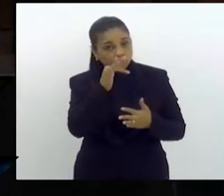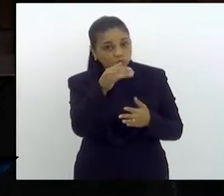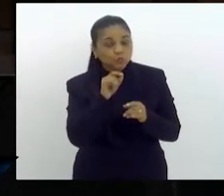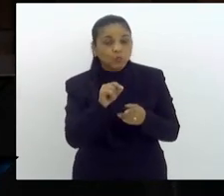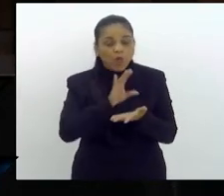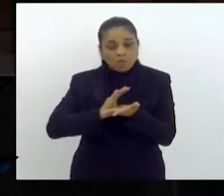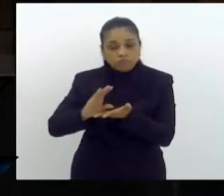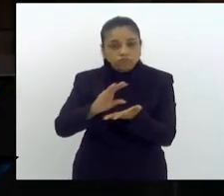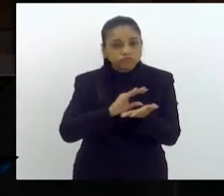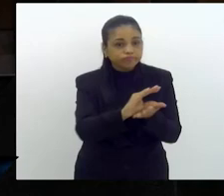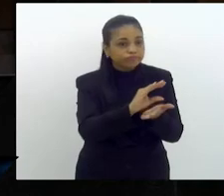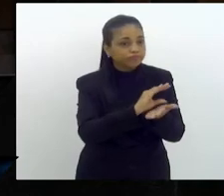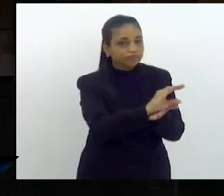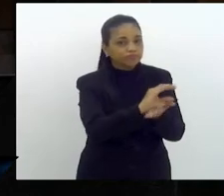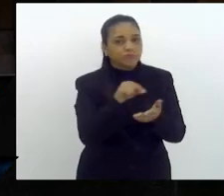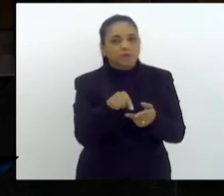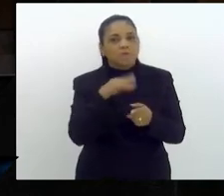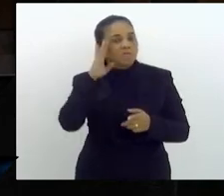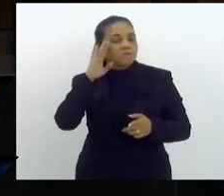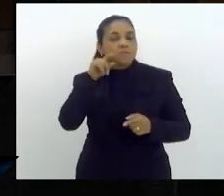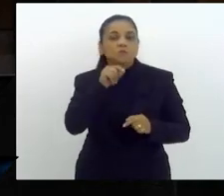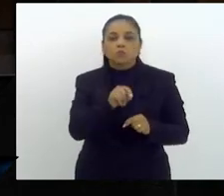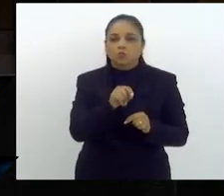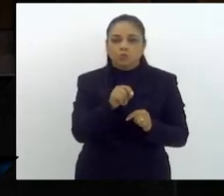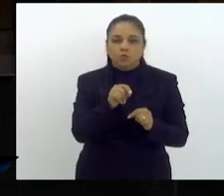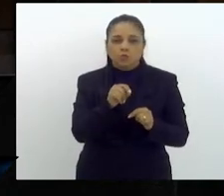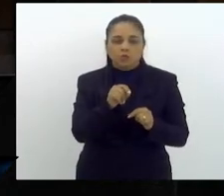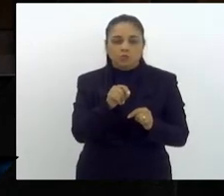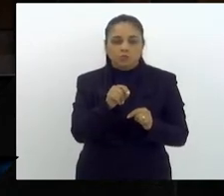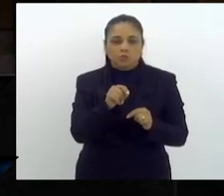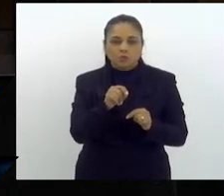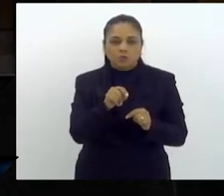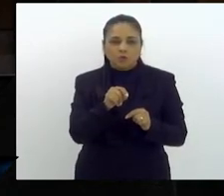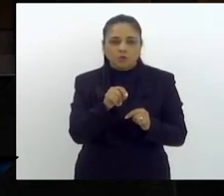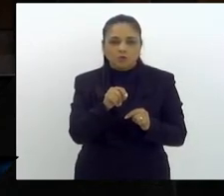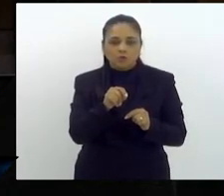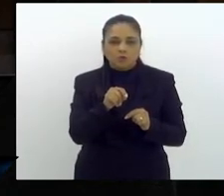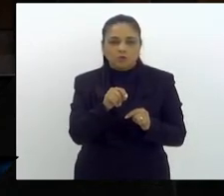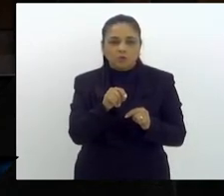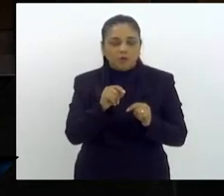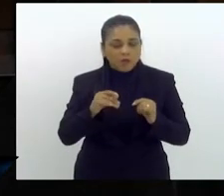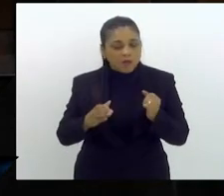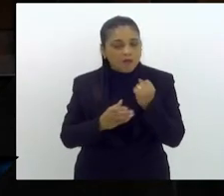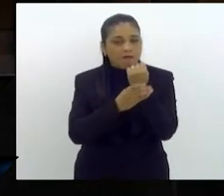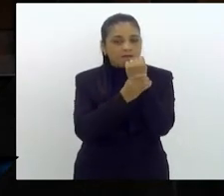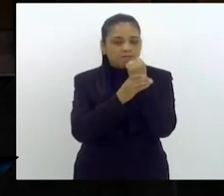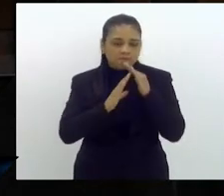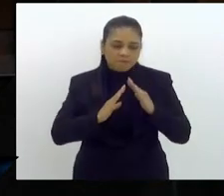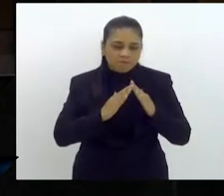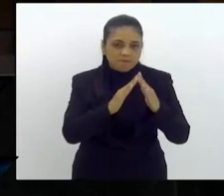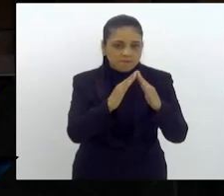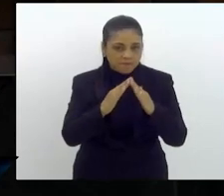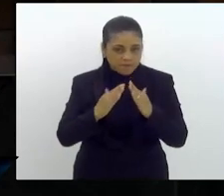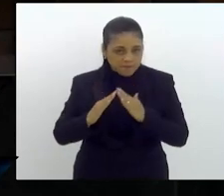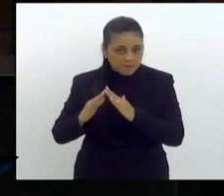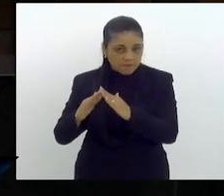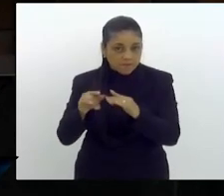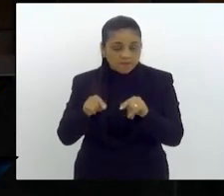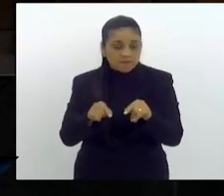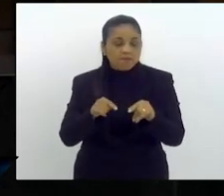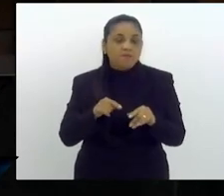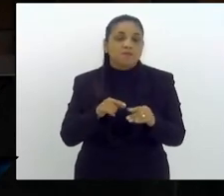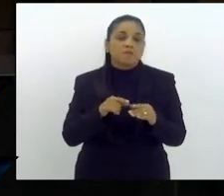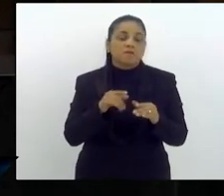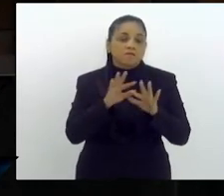Investimentos normalmente para garantir é Habitacional das famílias de zero a cinco